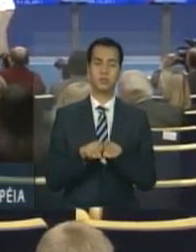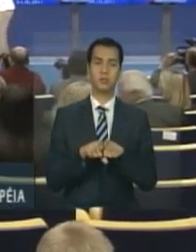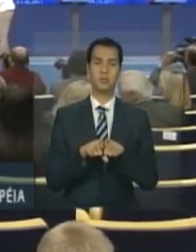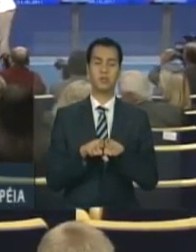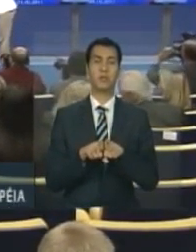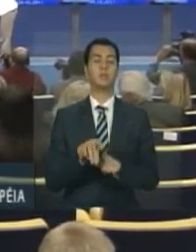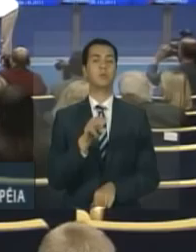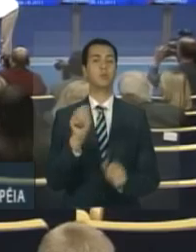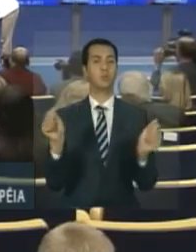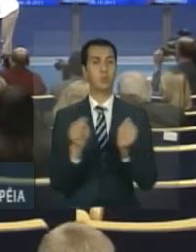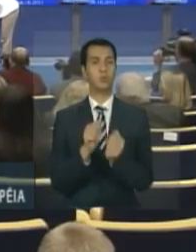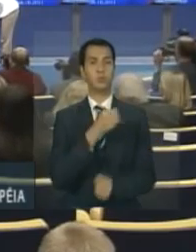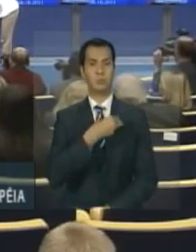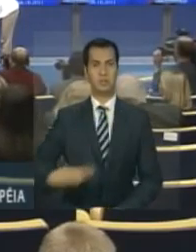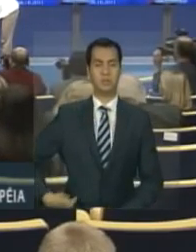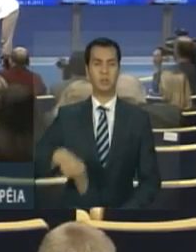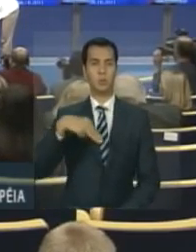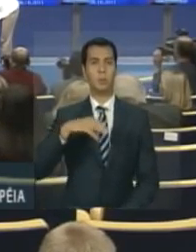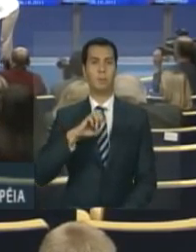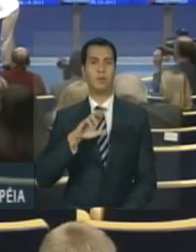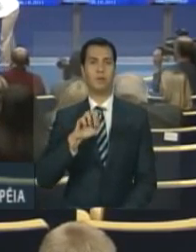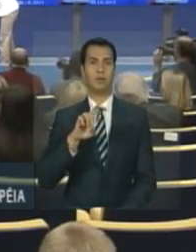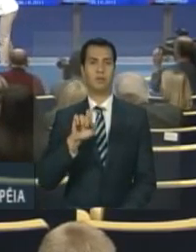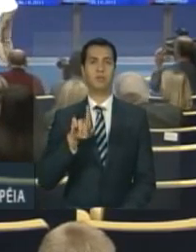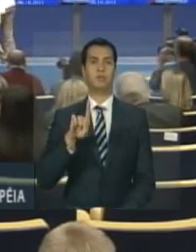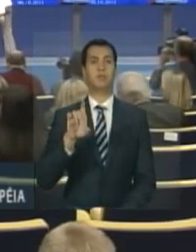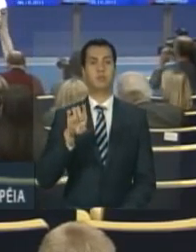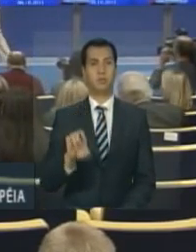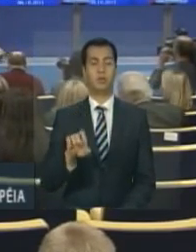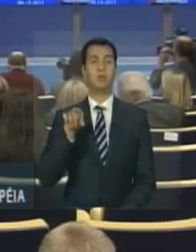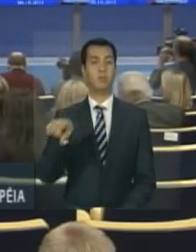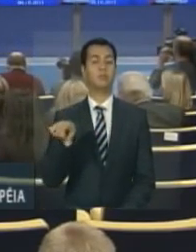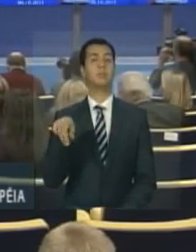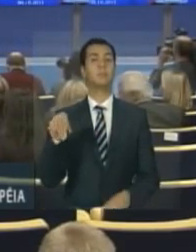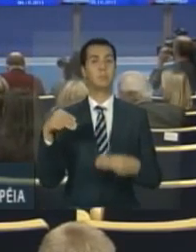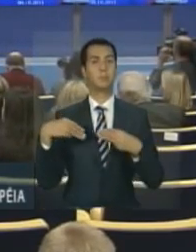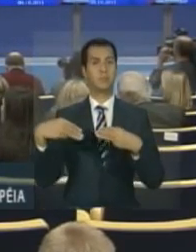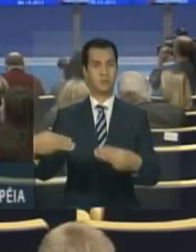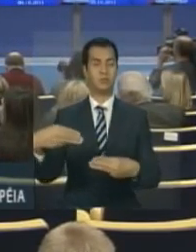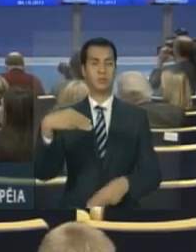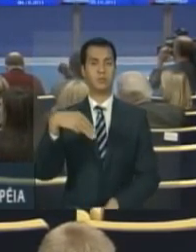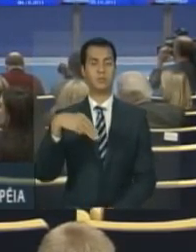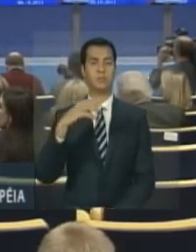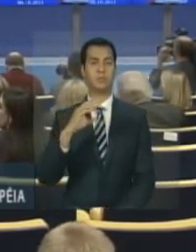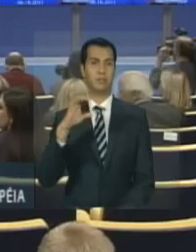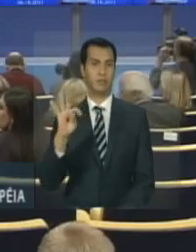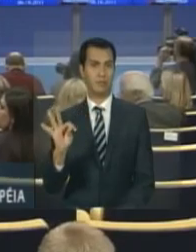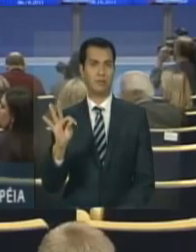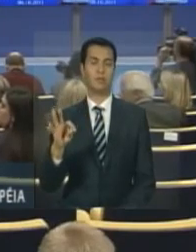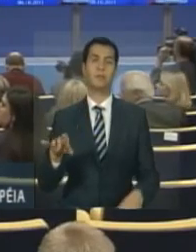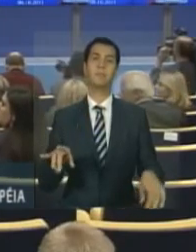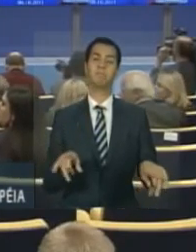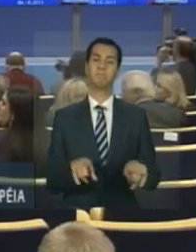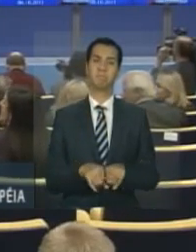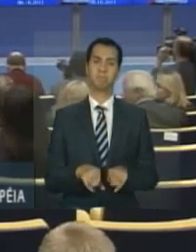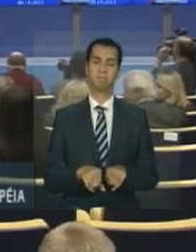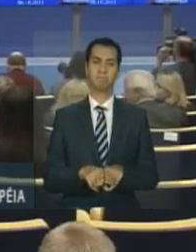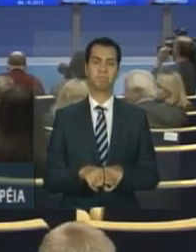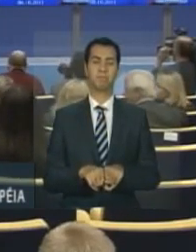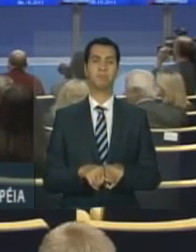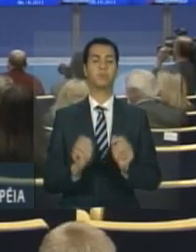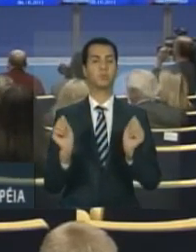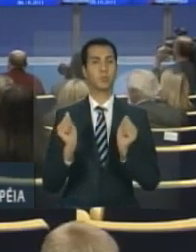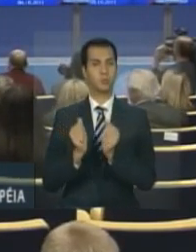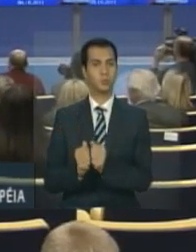de atos. Está acompanhada também pelo ministro Fernando Pimentel, que é o ministro do Desenvolvimento, Indústria e